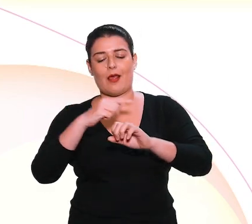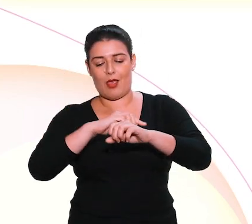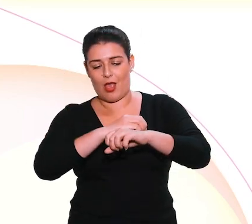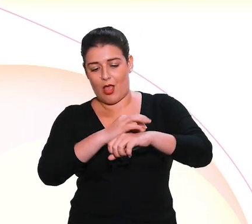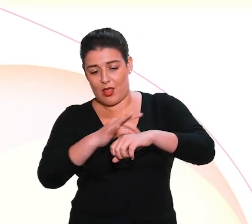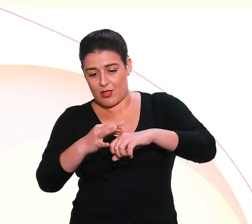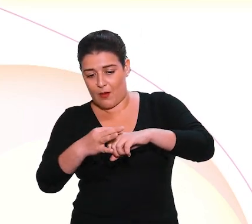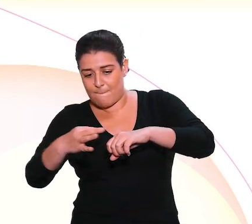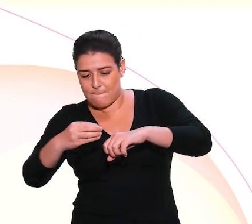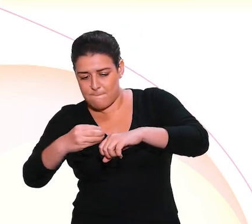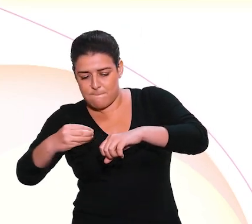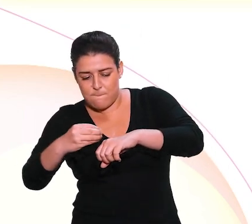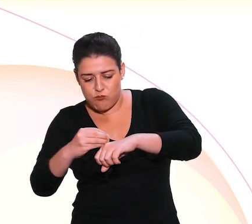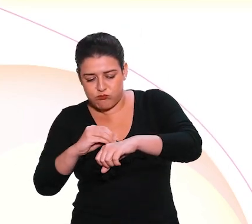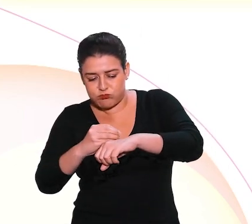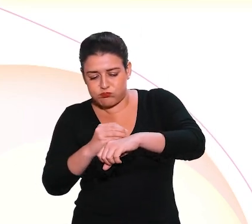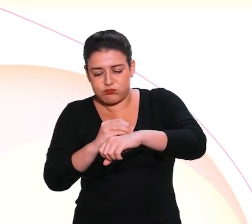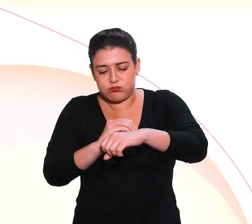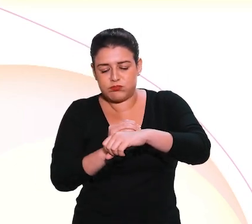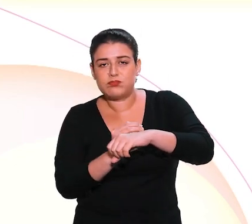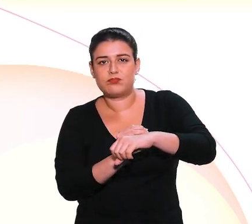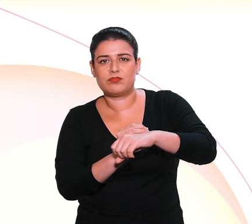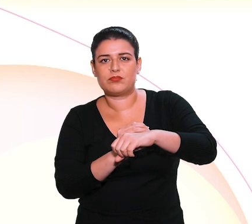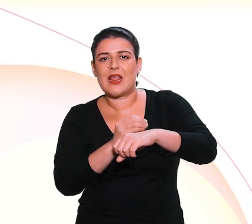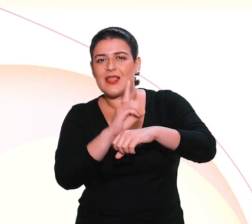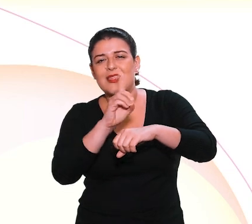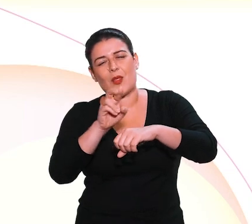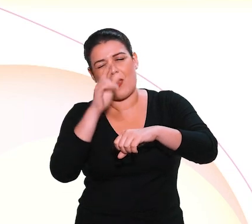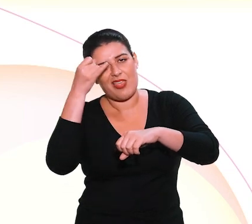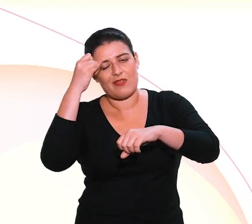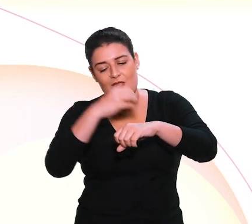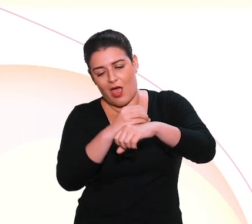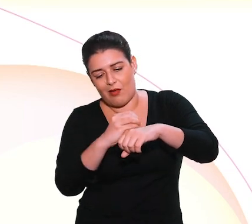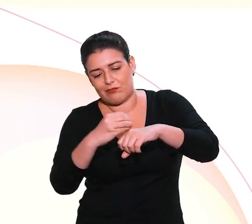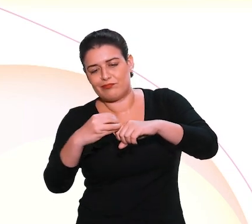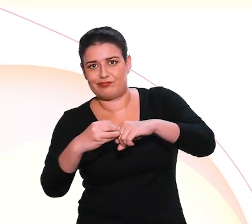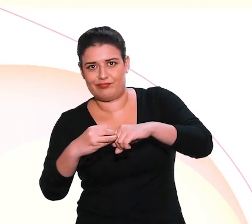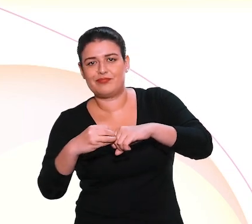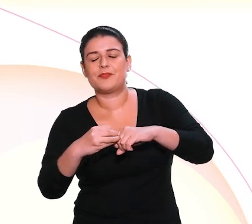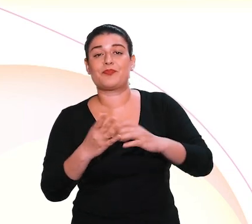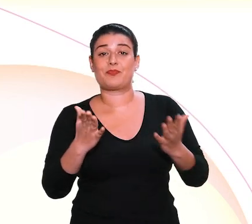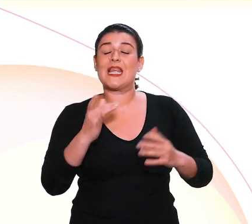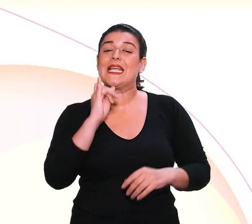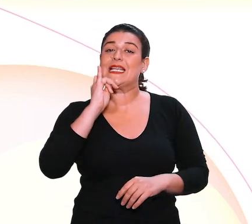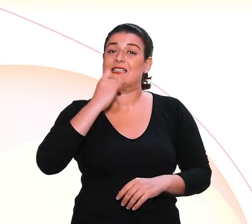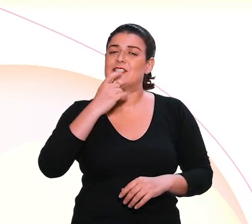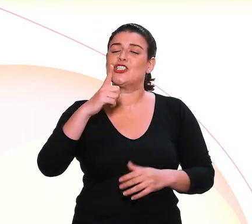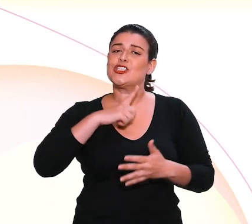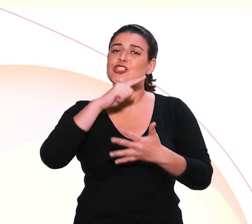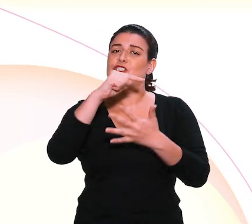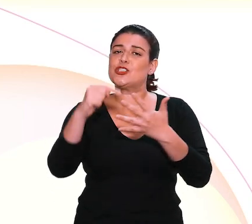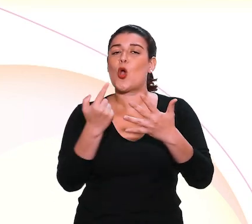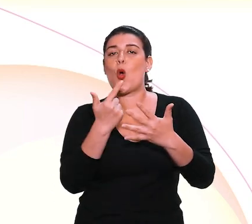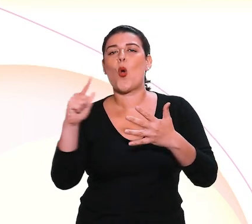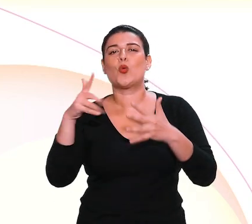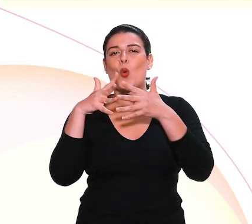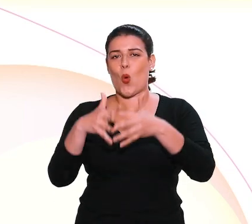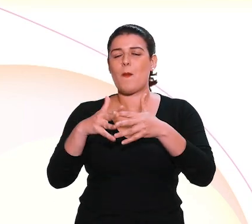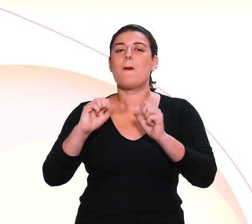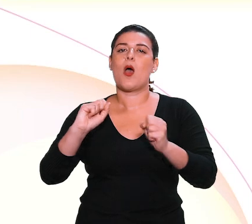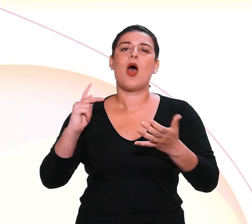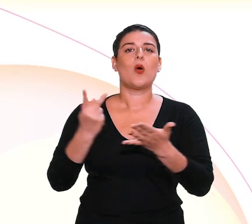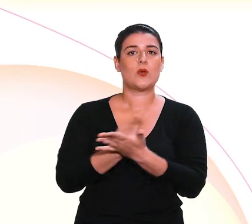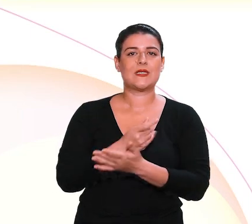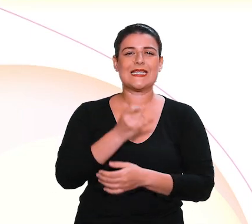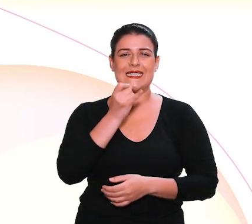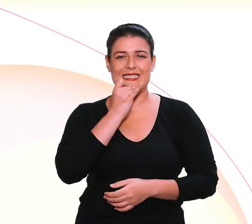tornar o neuroma o mais proximal possível e não distal. E infelizmente a gente tem outras complicações que podem